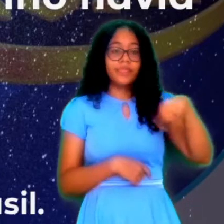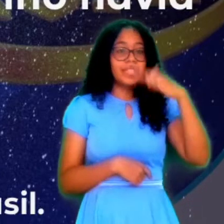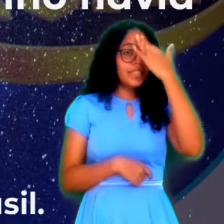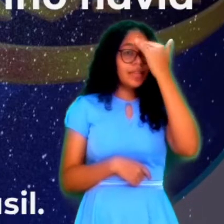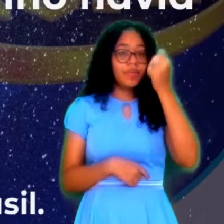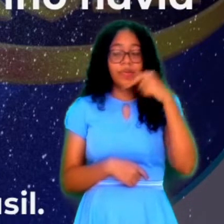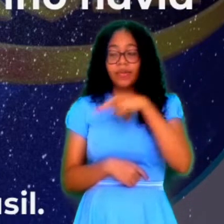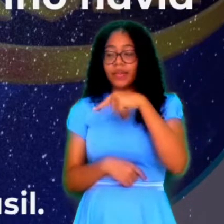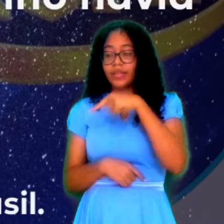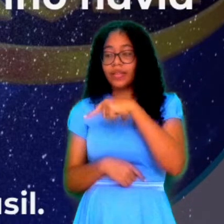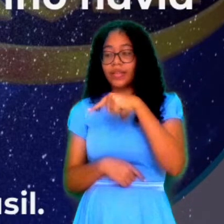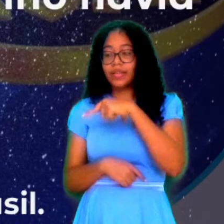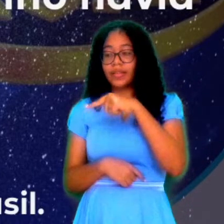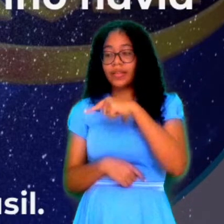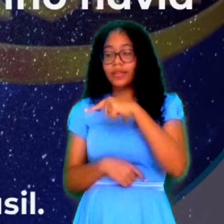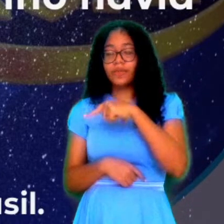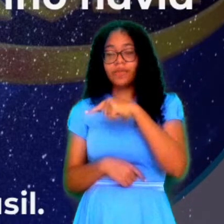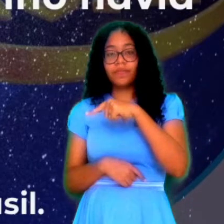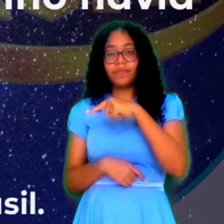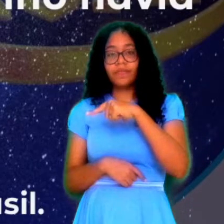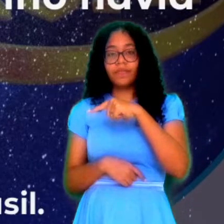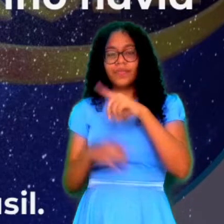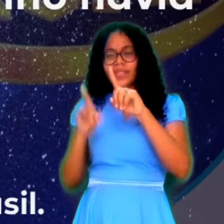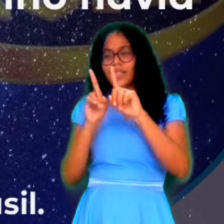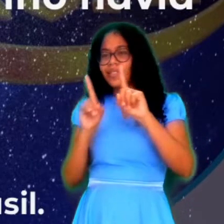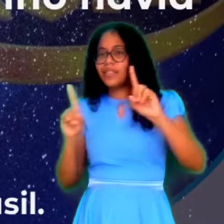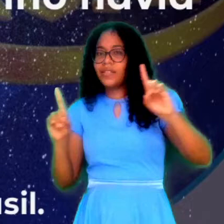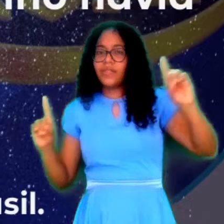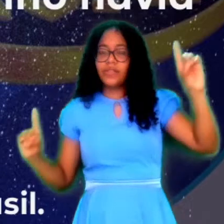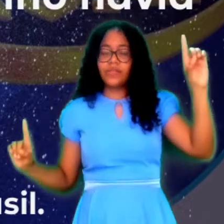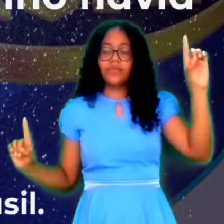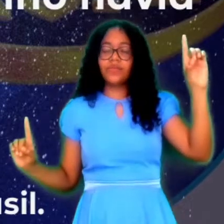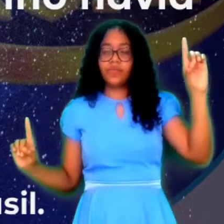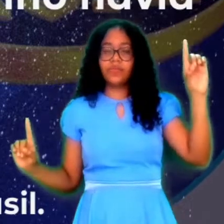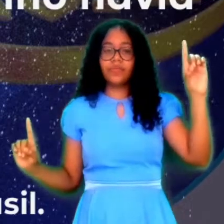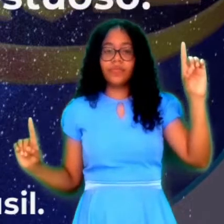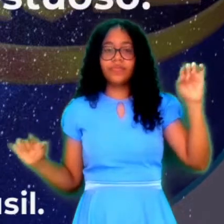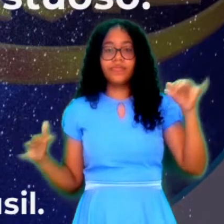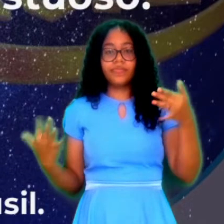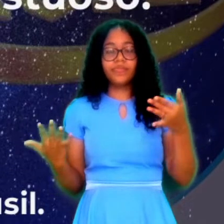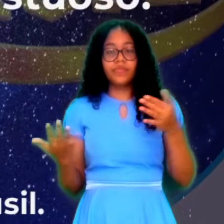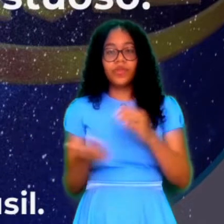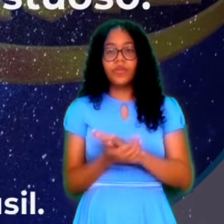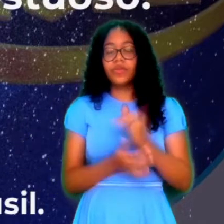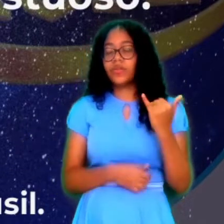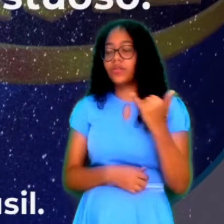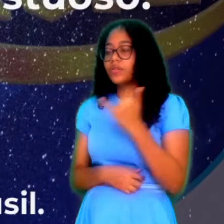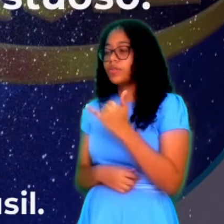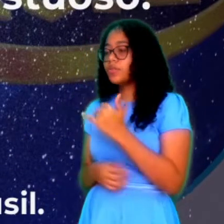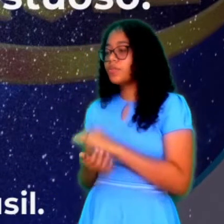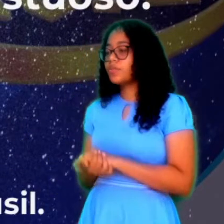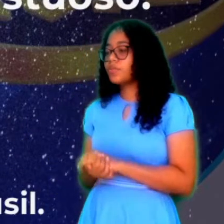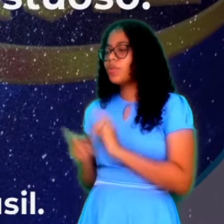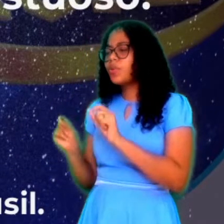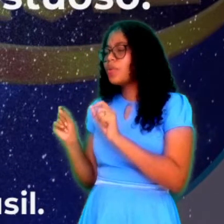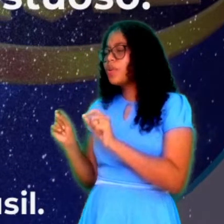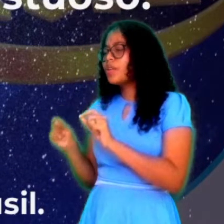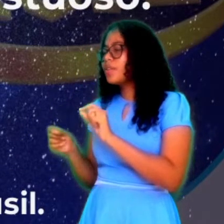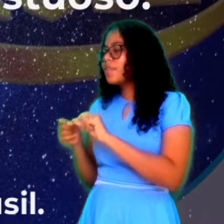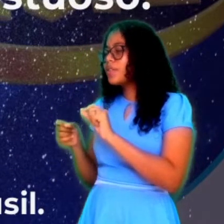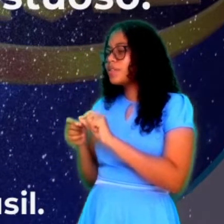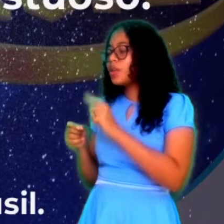da presença do Senhor, porque lhe o havia declarado. Disseram-lhe: Que te faremos para que o